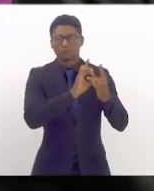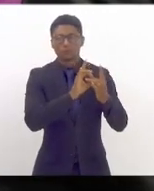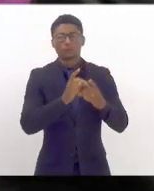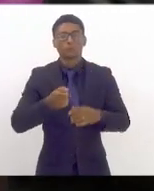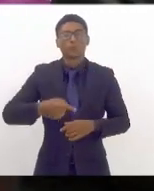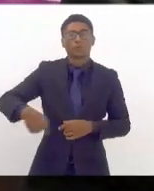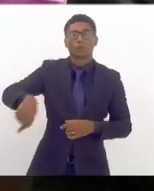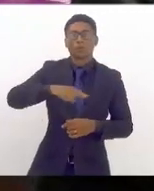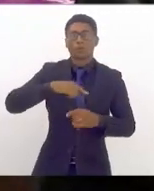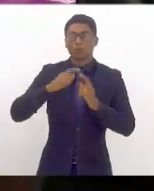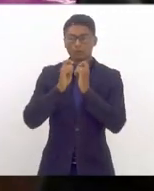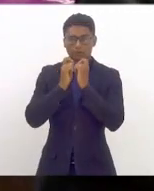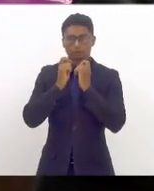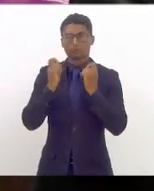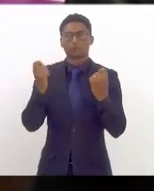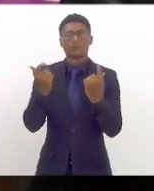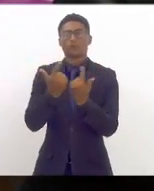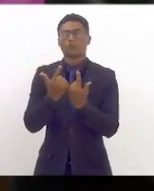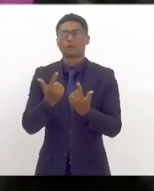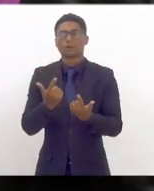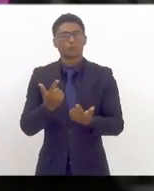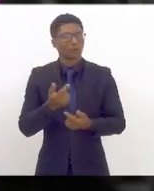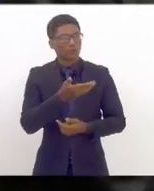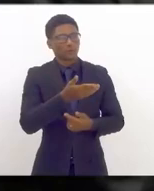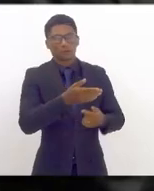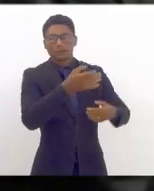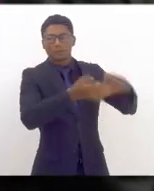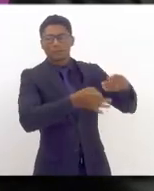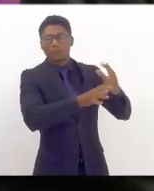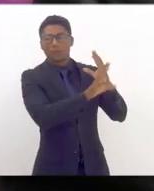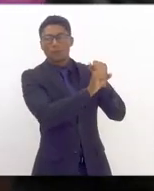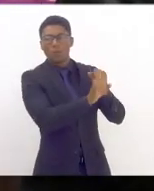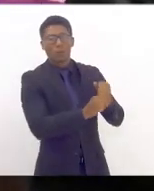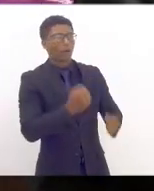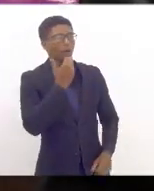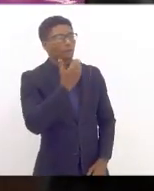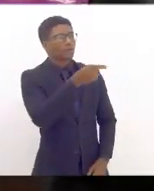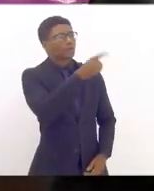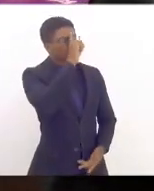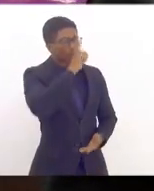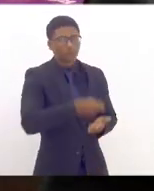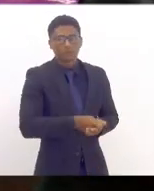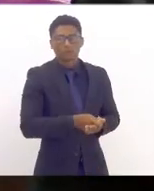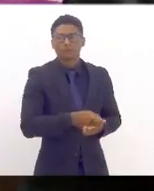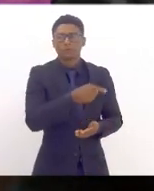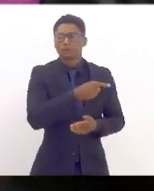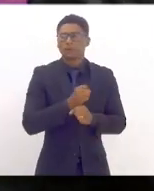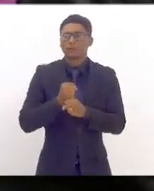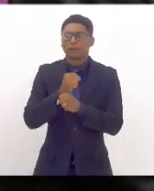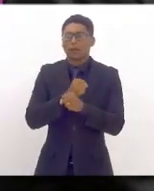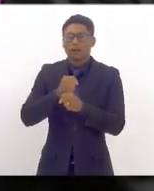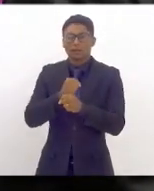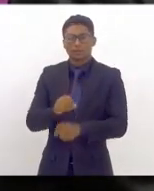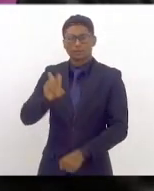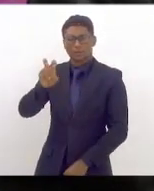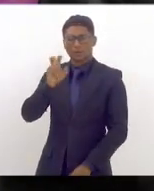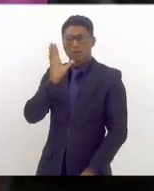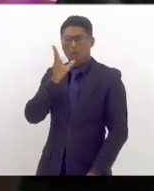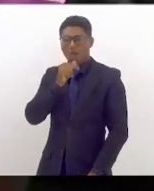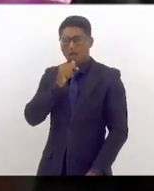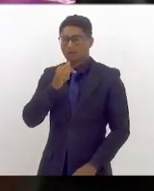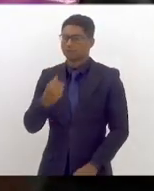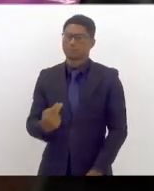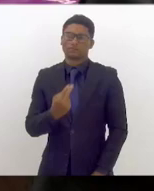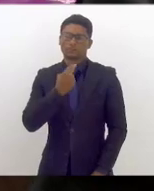solicitar uma decisão do tribunal de contas e ele ficar mais do que cinco anos porque já